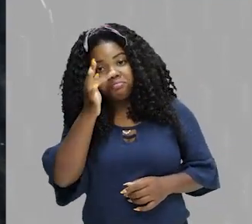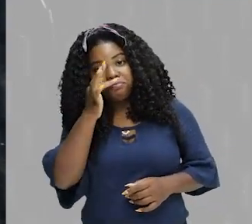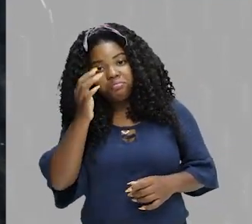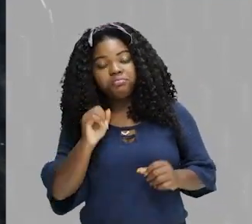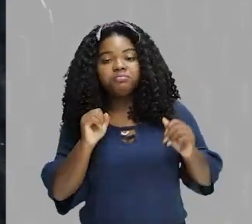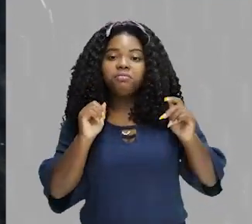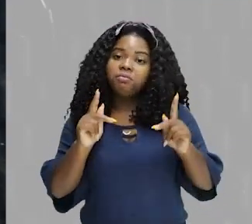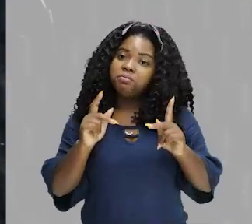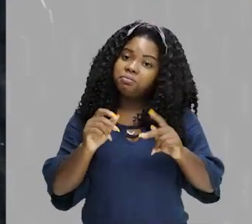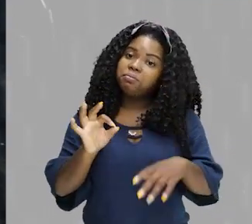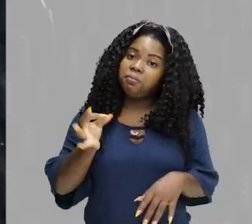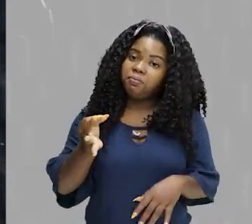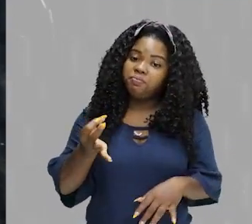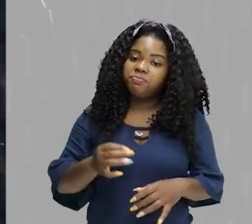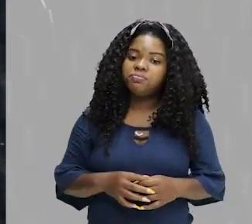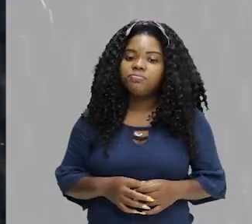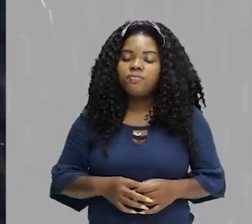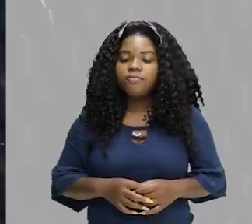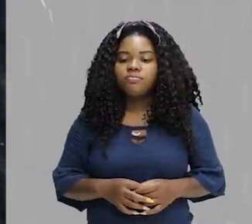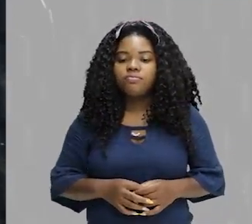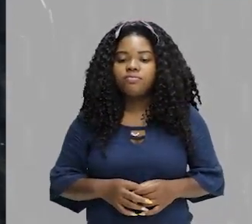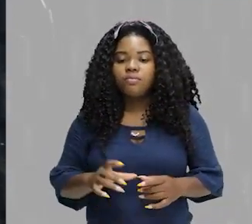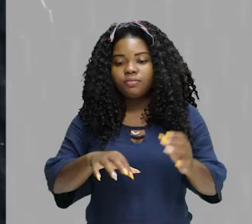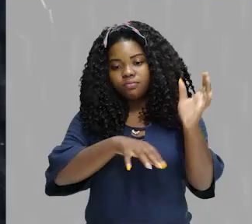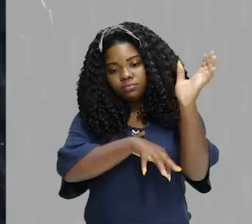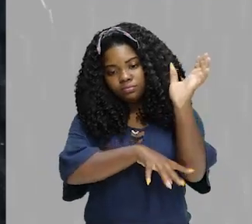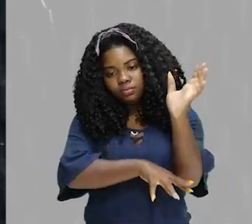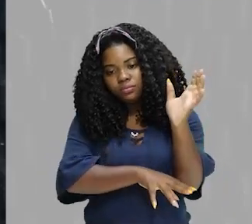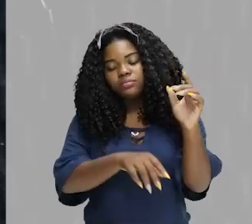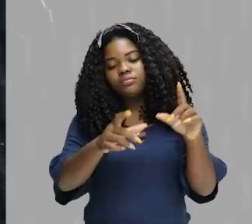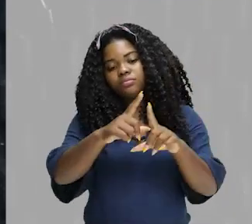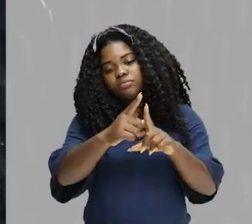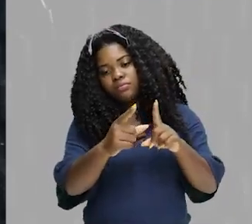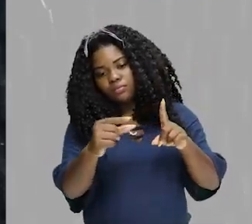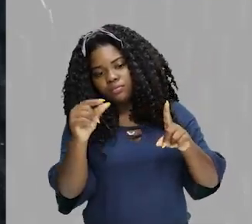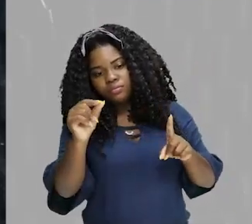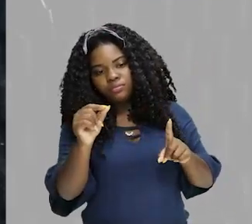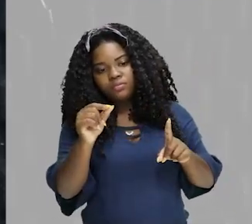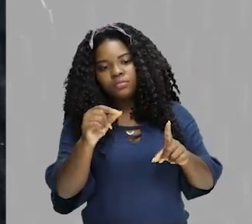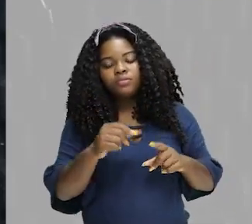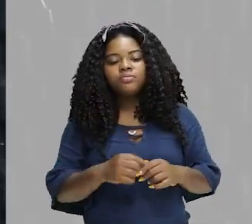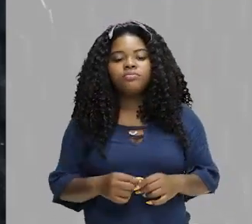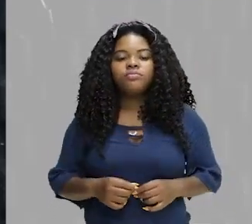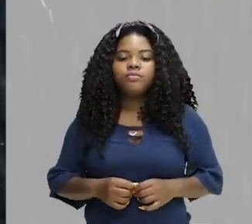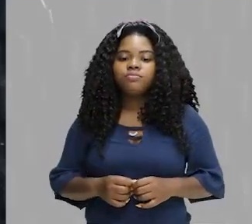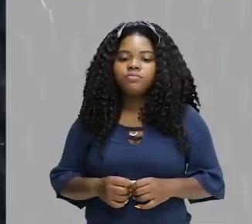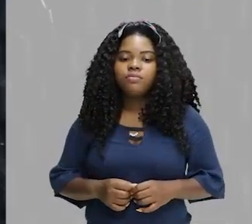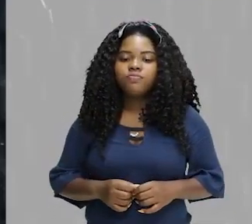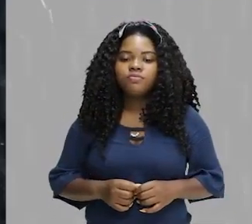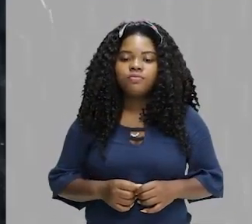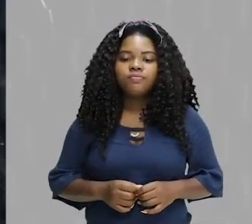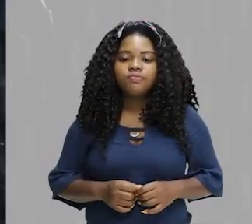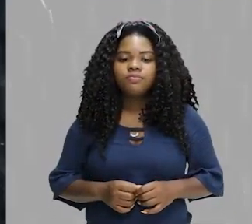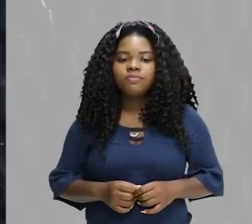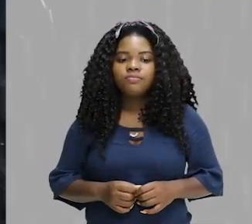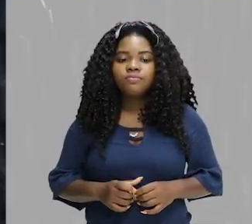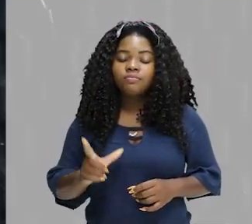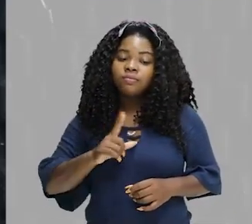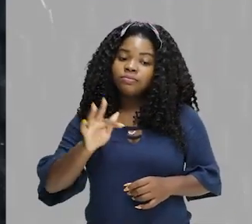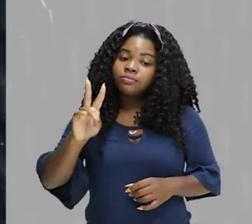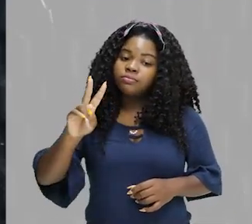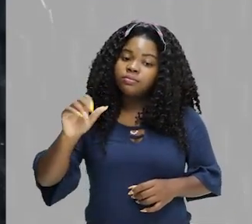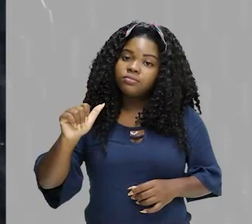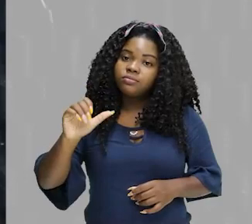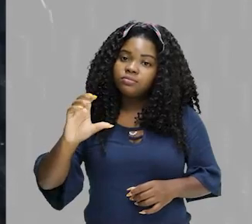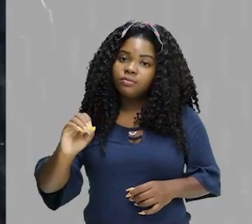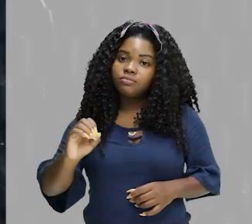as pteridófitas não têm flores, apresentam raízes, caule e folhas. Ou seja, como elas têm esses vasos